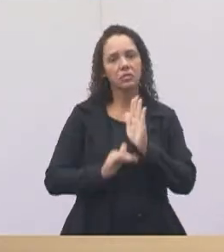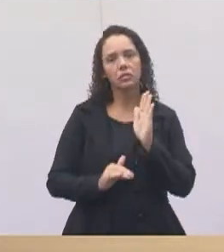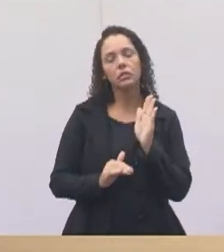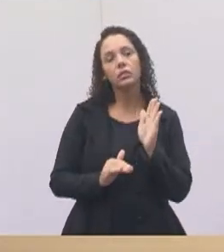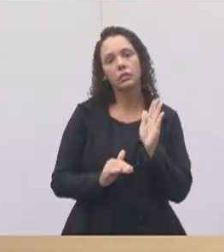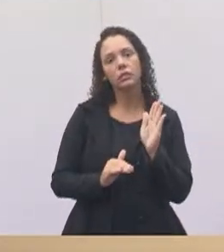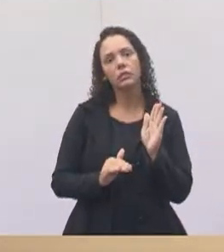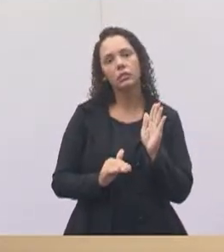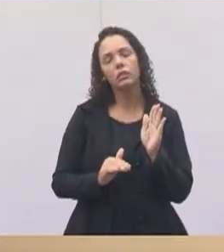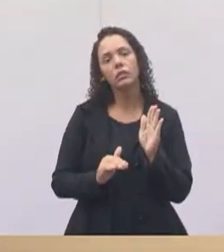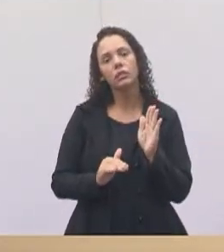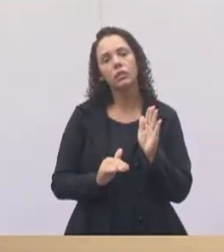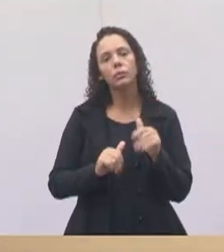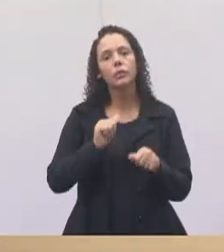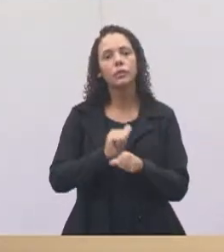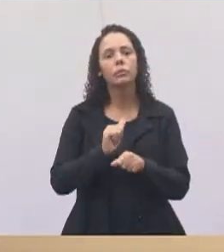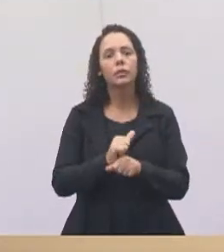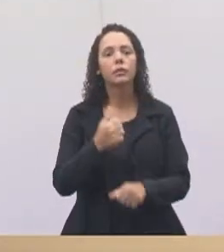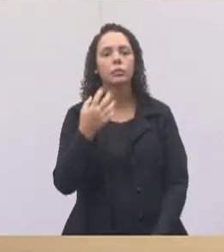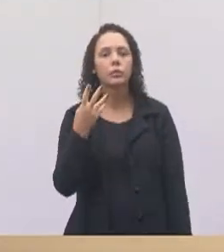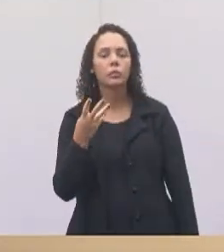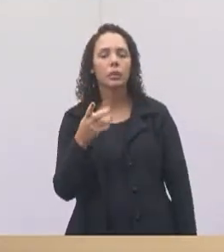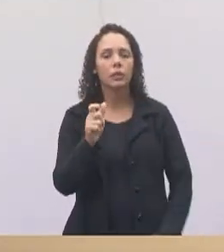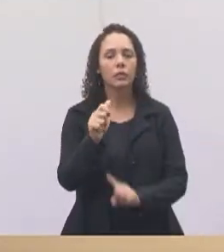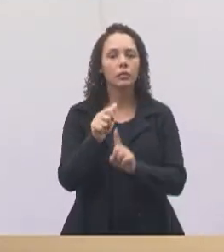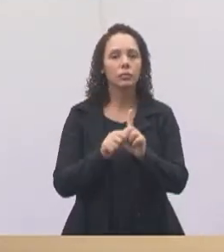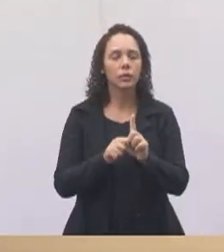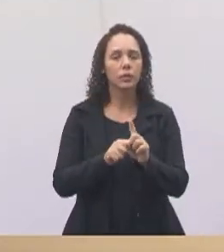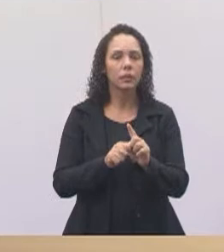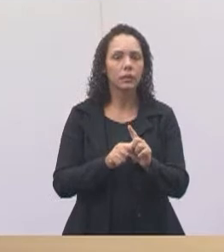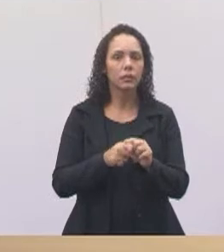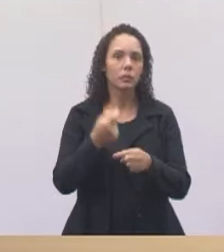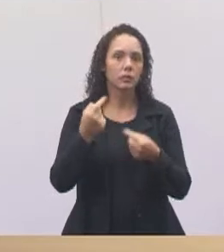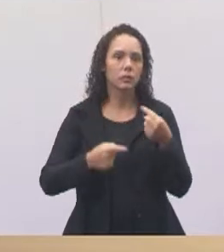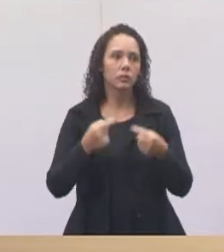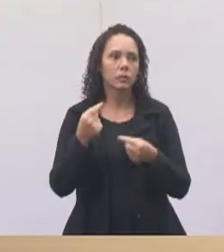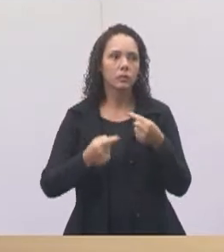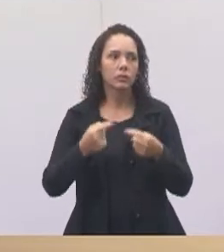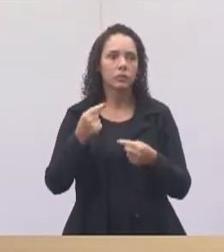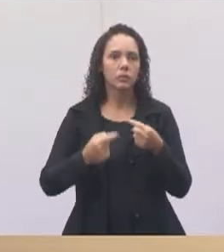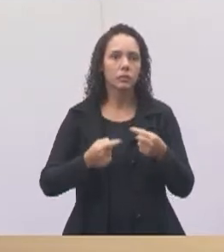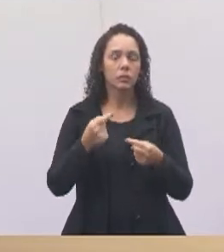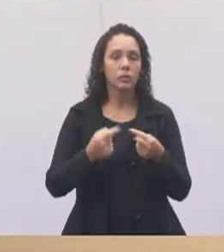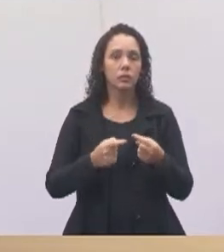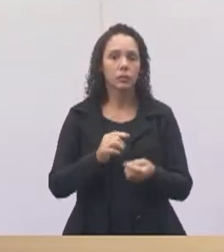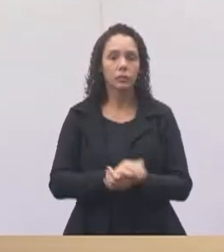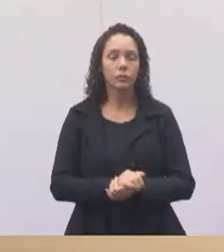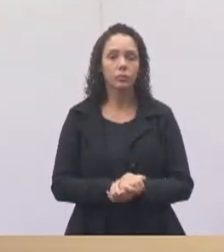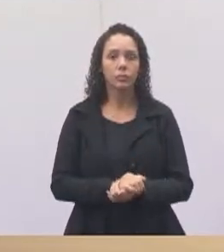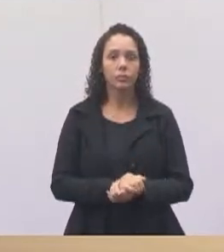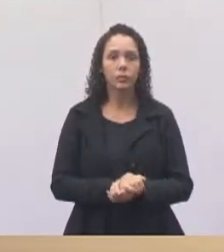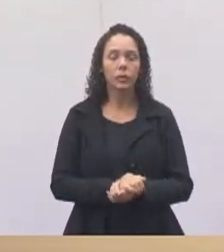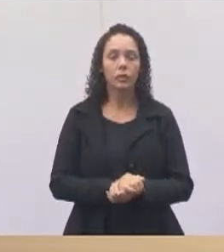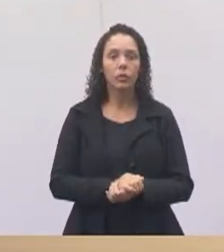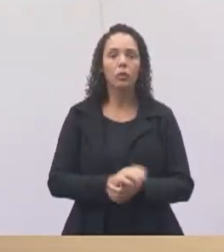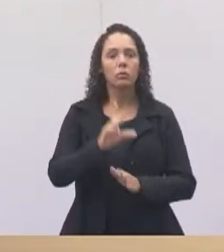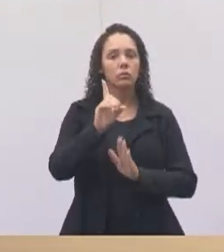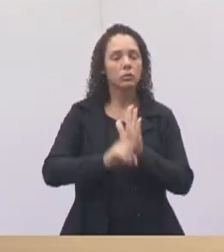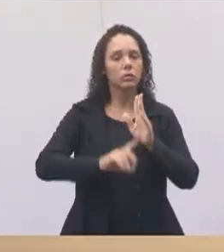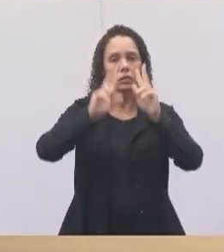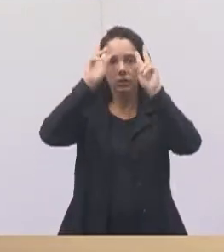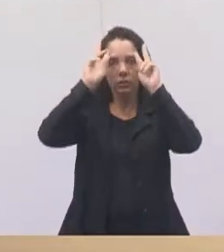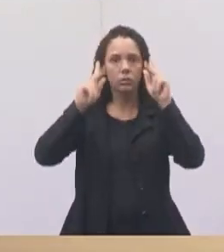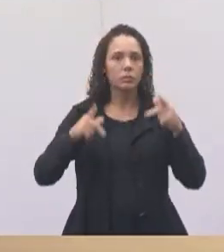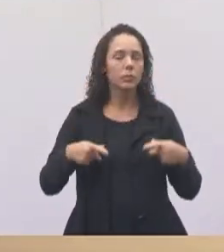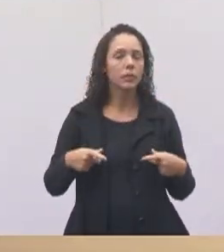ficamos 4 meses discutindo esse projeto, com a pasta dos direitos humanos, com